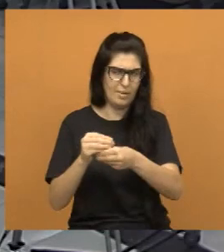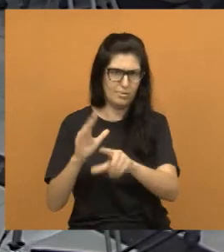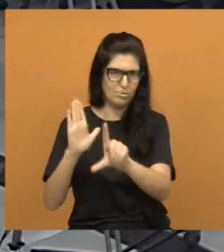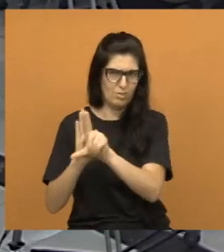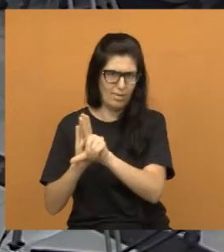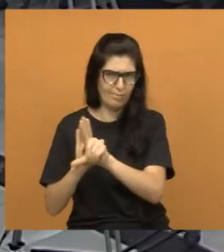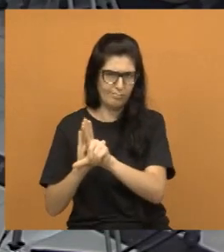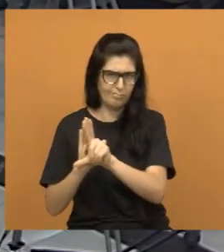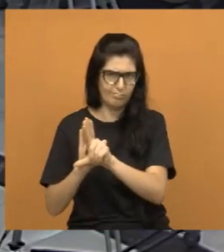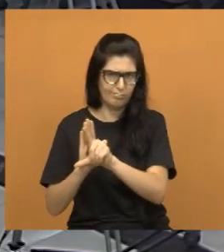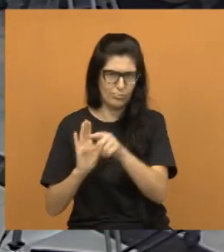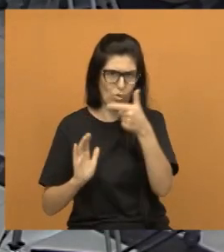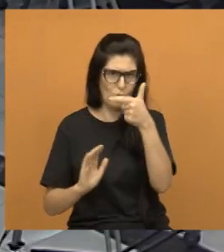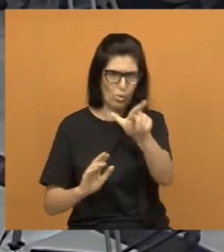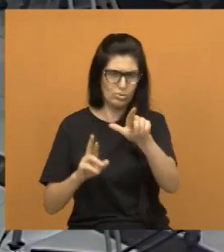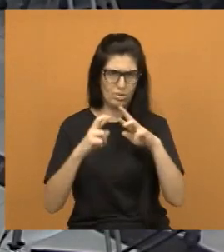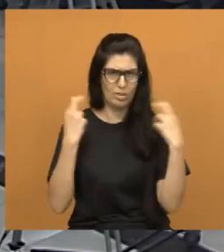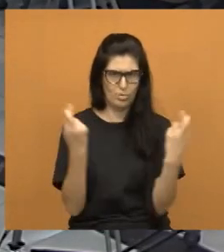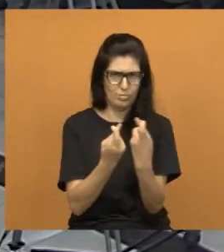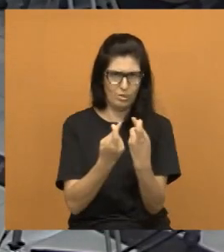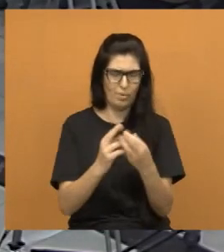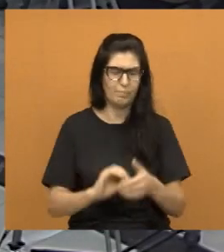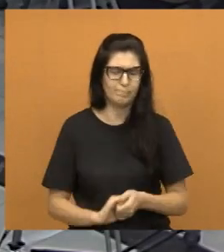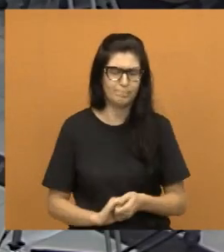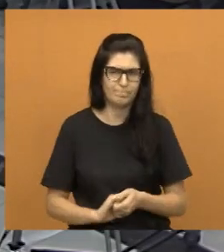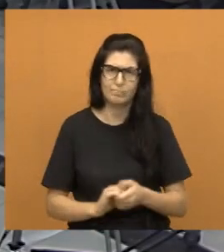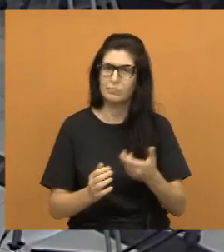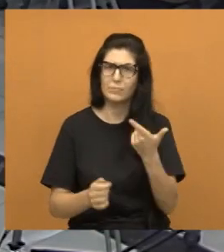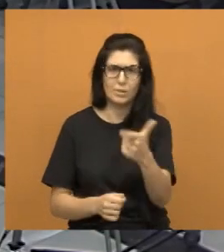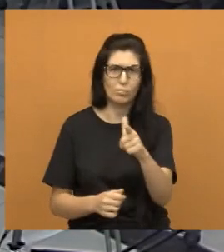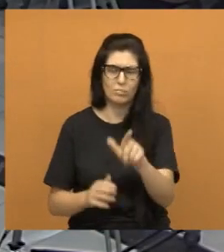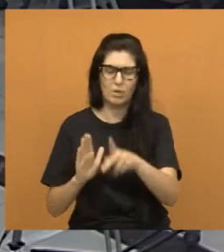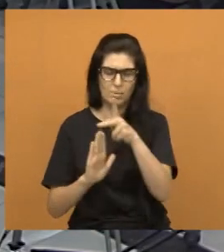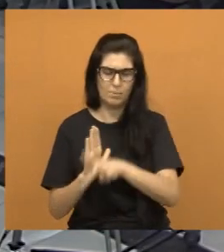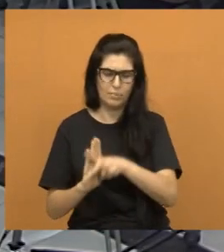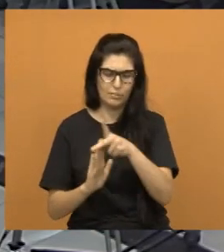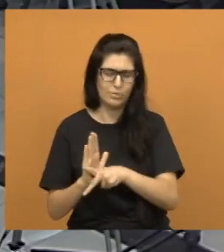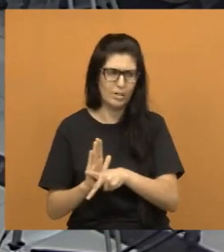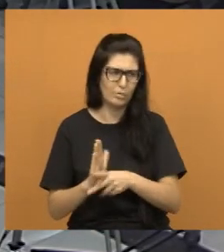Presidente, não temos mais projetos a serem discutidos na ordem do dia.